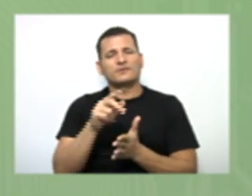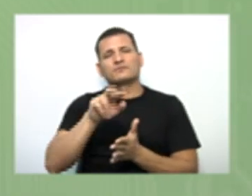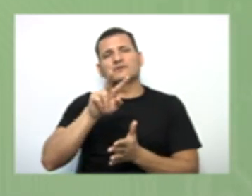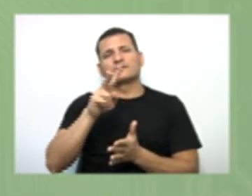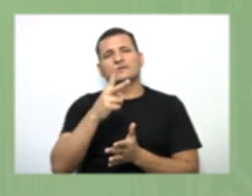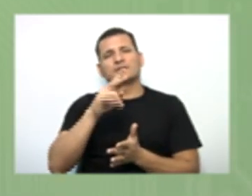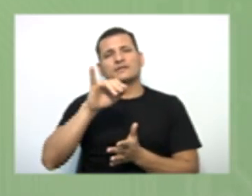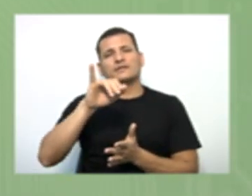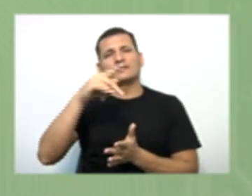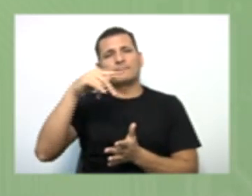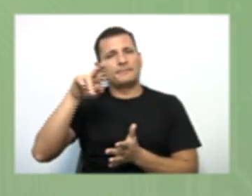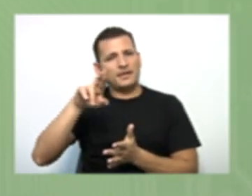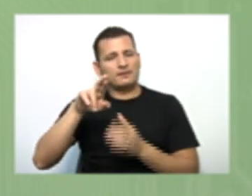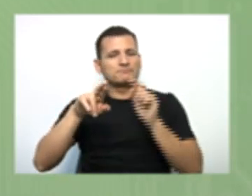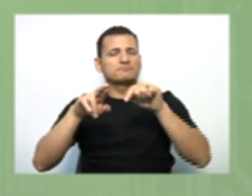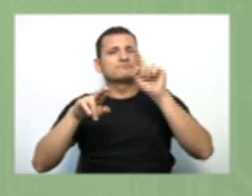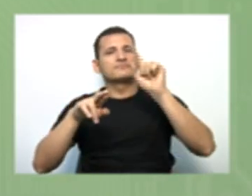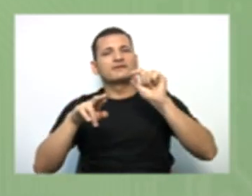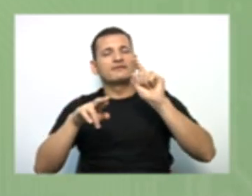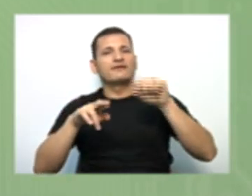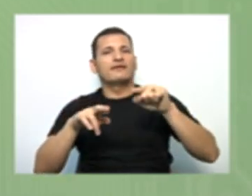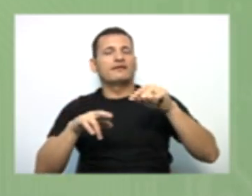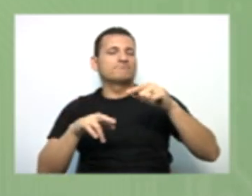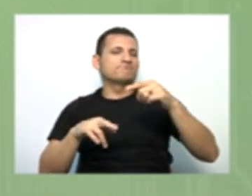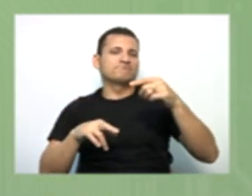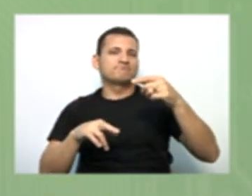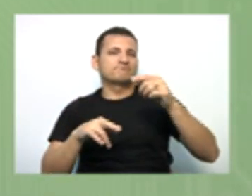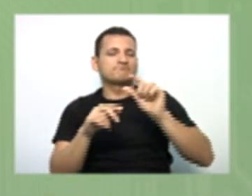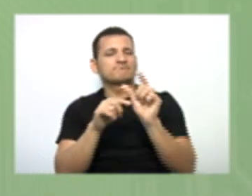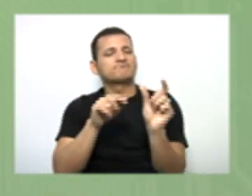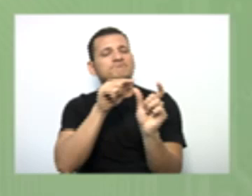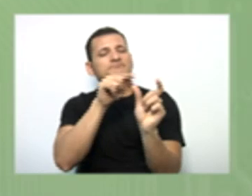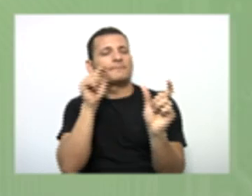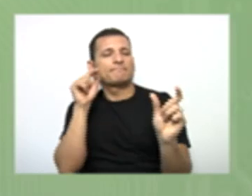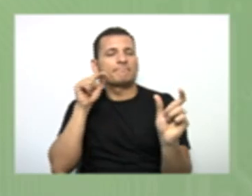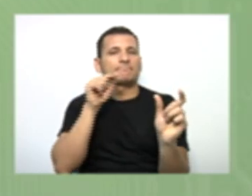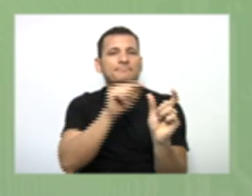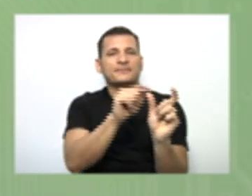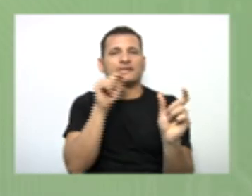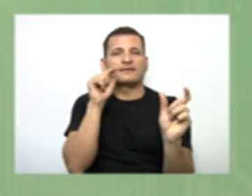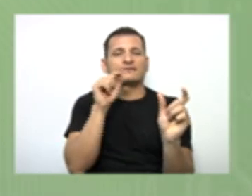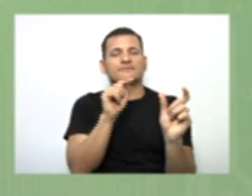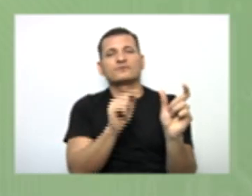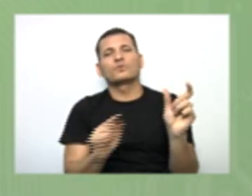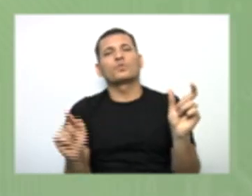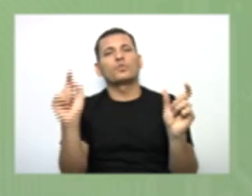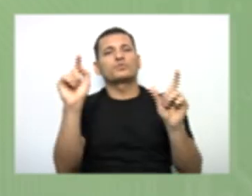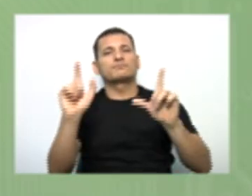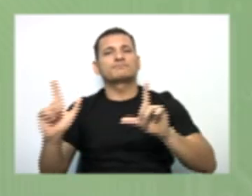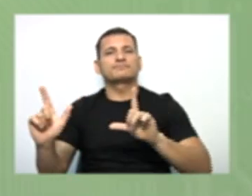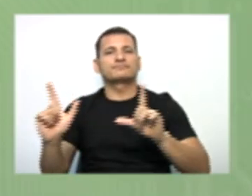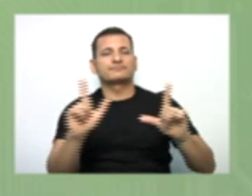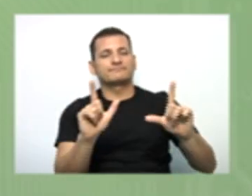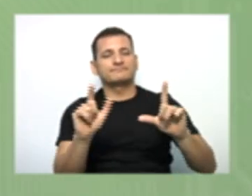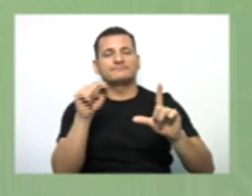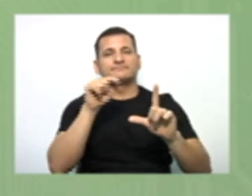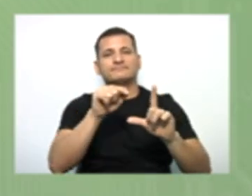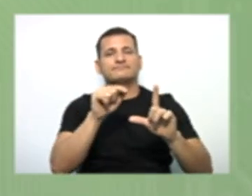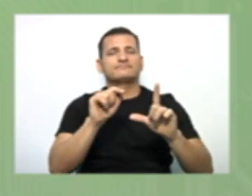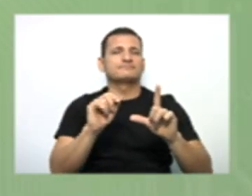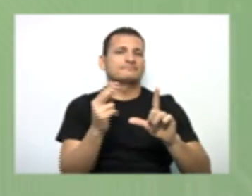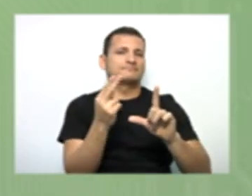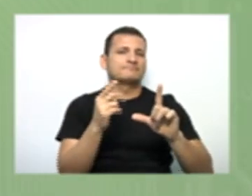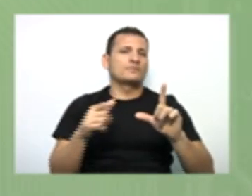referência que consta em um documento em hipertexto e que leva ou liga a outro documento ou a